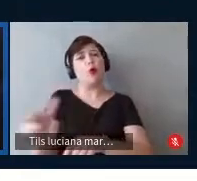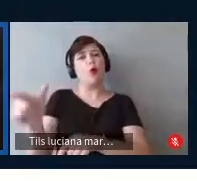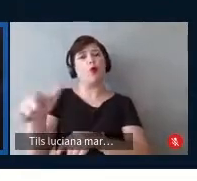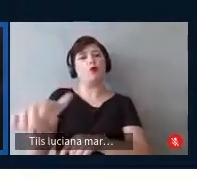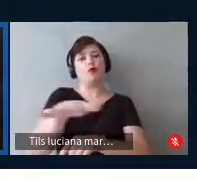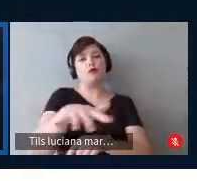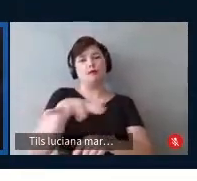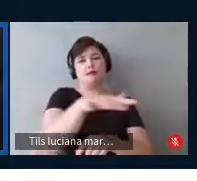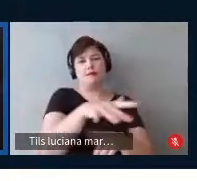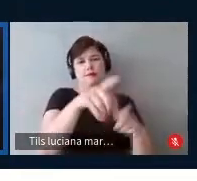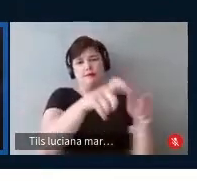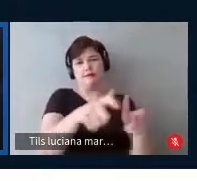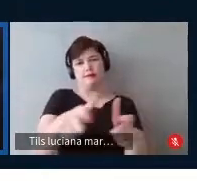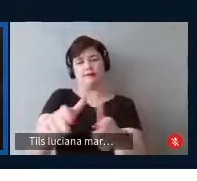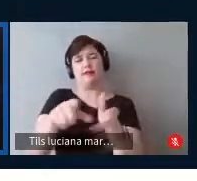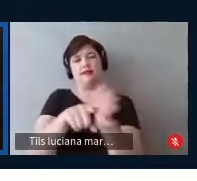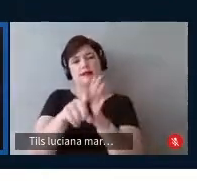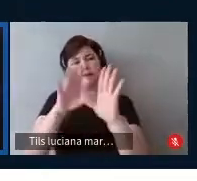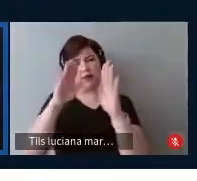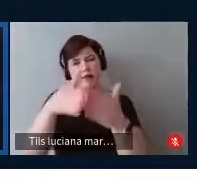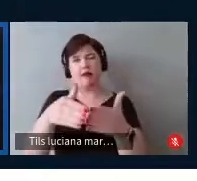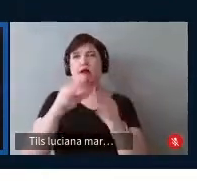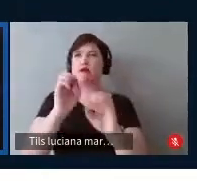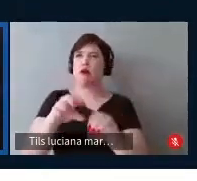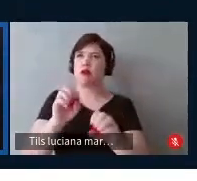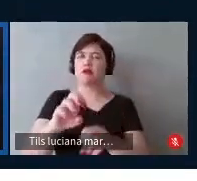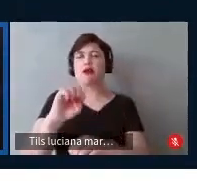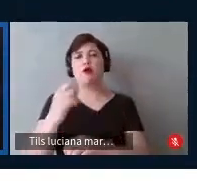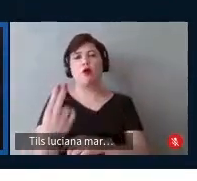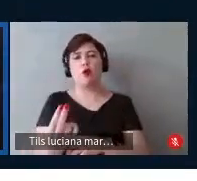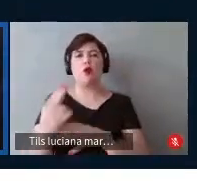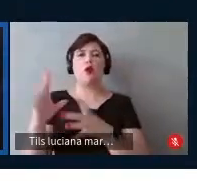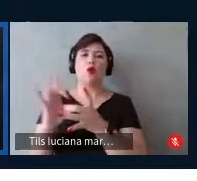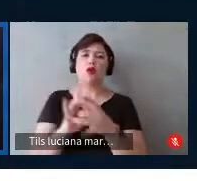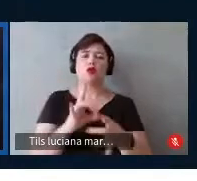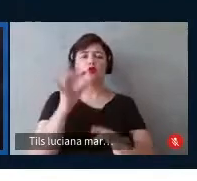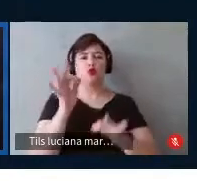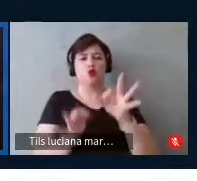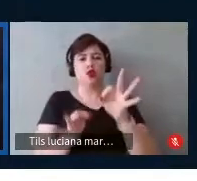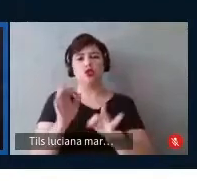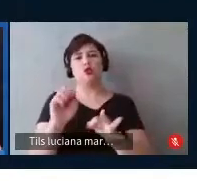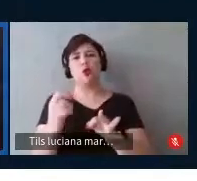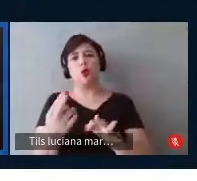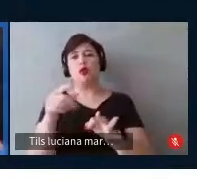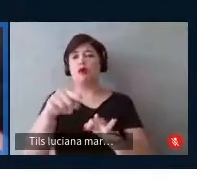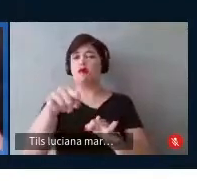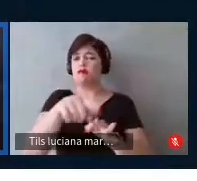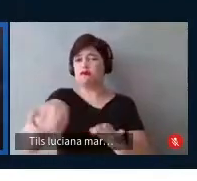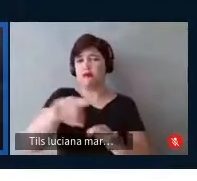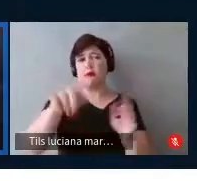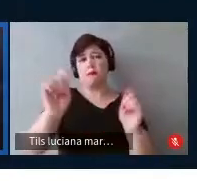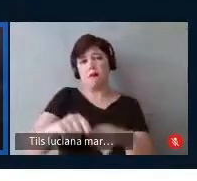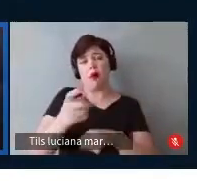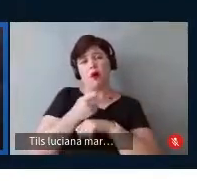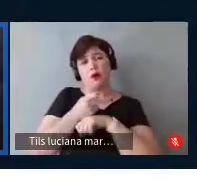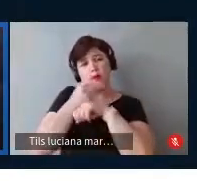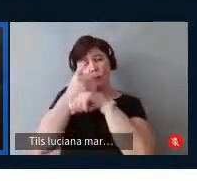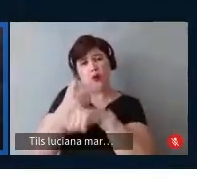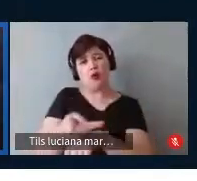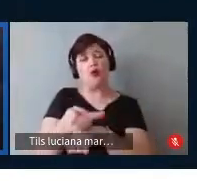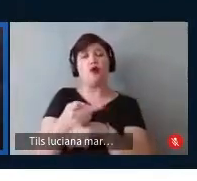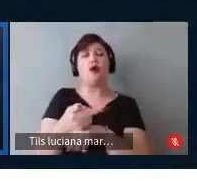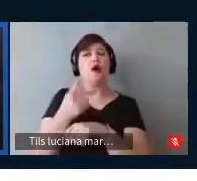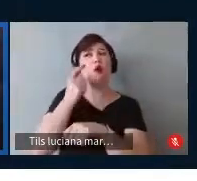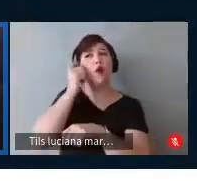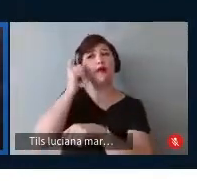ambientes específicos de atuação, seja na educação, seja no contexto jurídico, eles também possam buscar uma